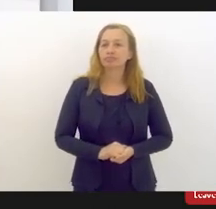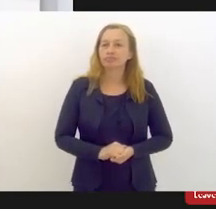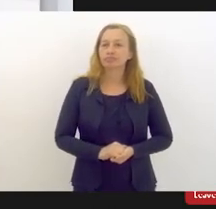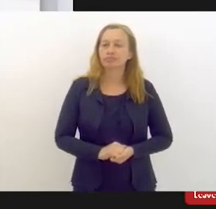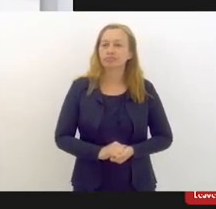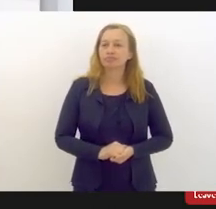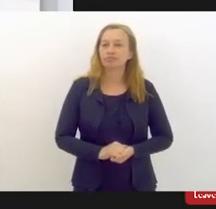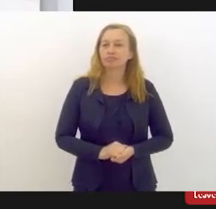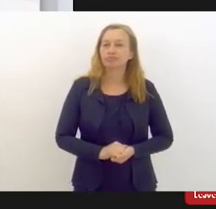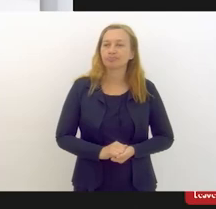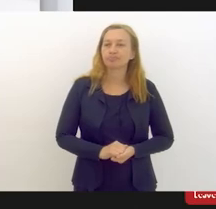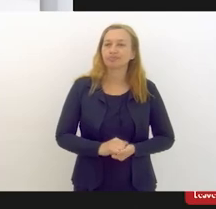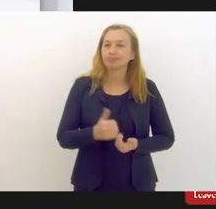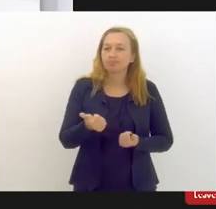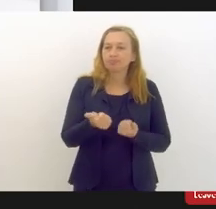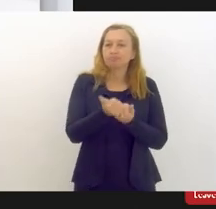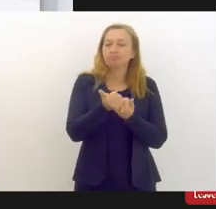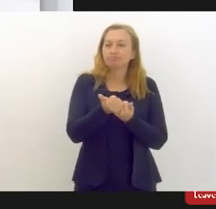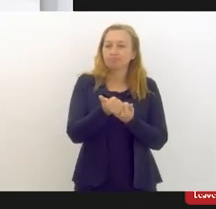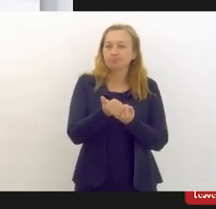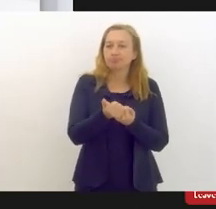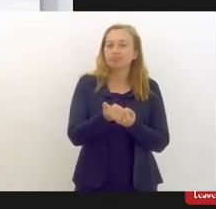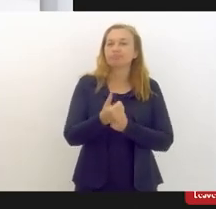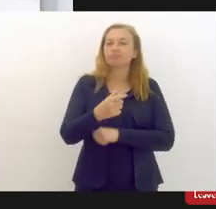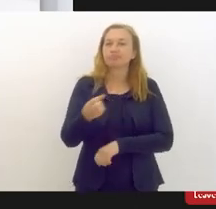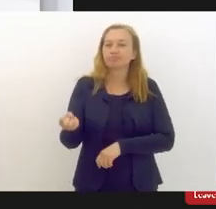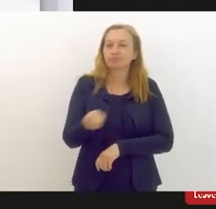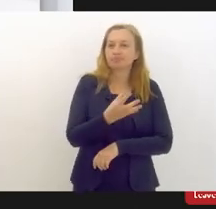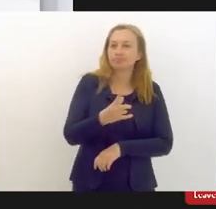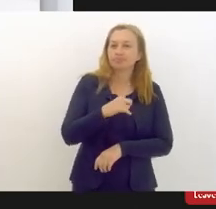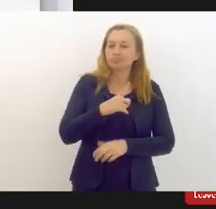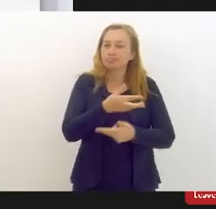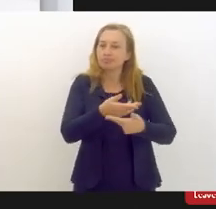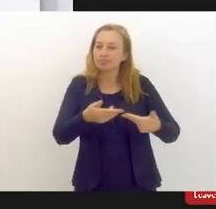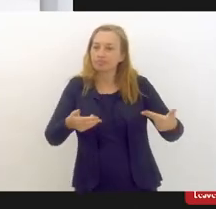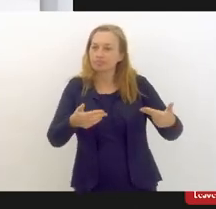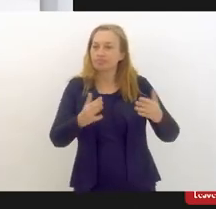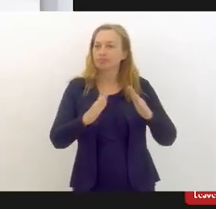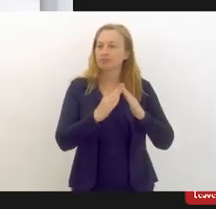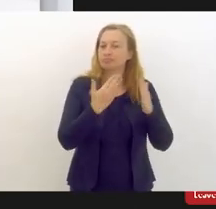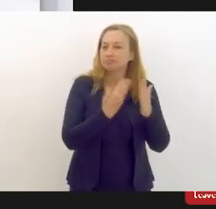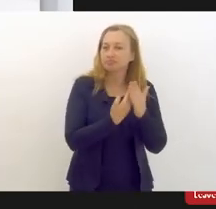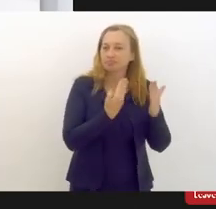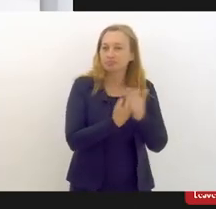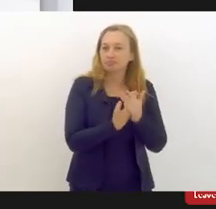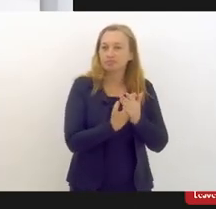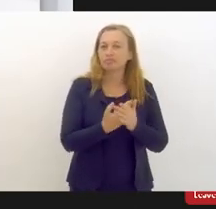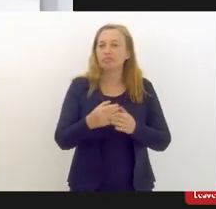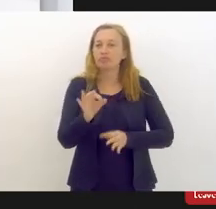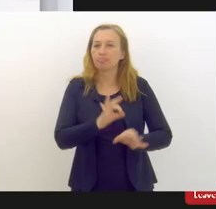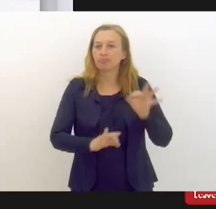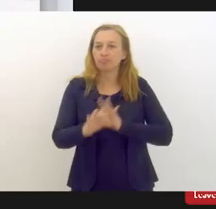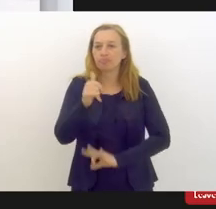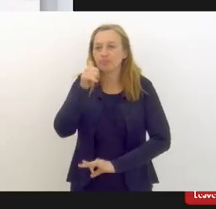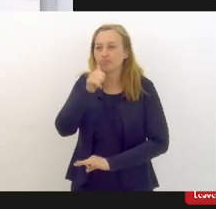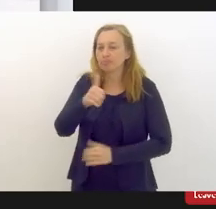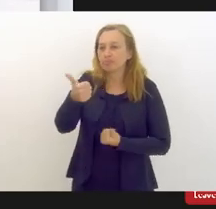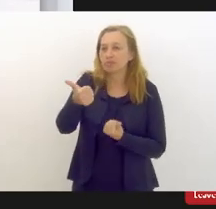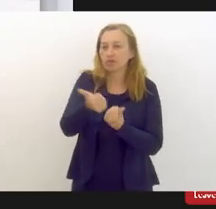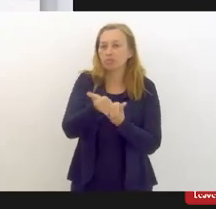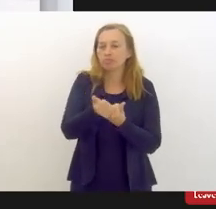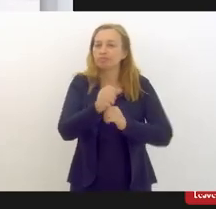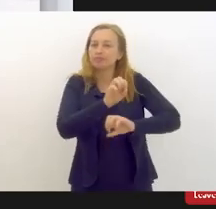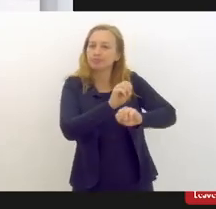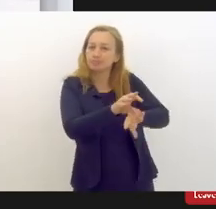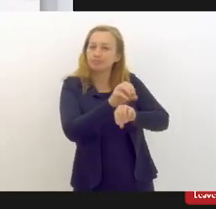Um grande eixo aí, novidade, que tem engajado todas as nossas escolas, né, é o projeto Mulheres Apoiando a Educação,